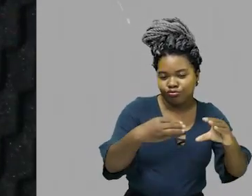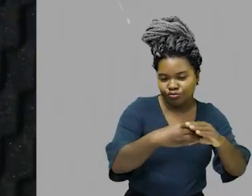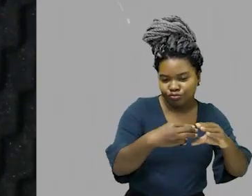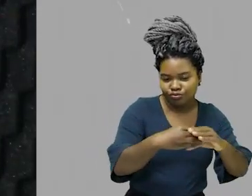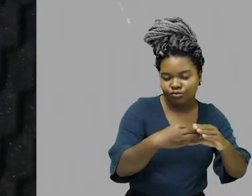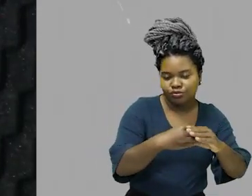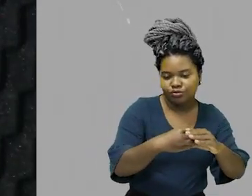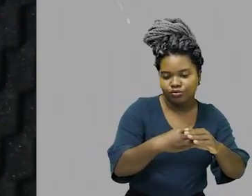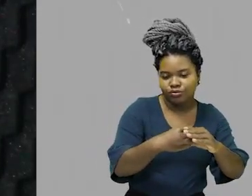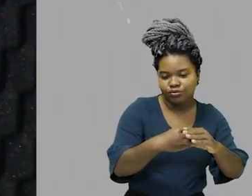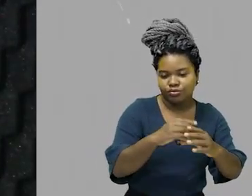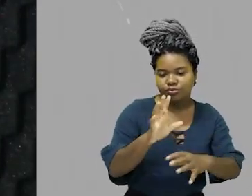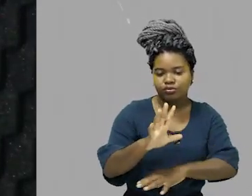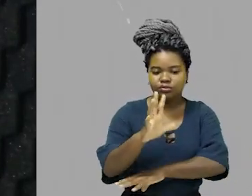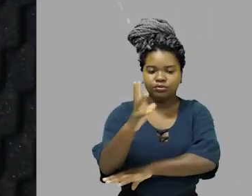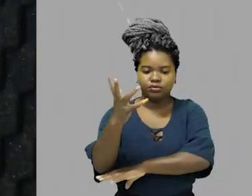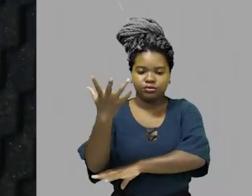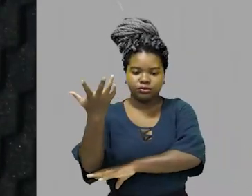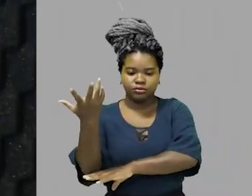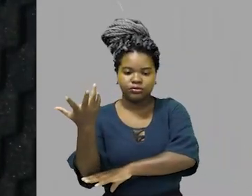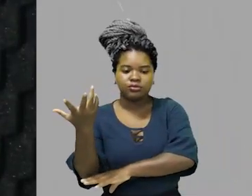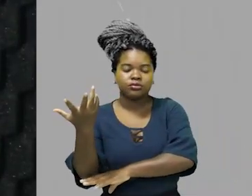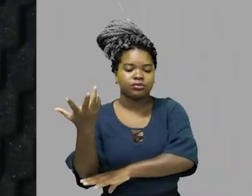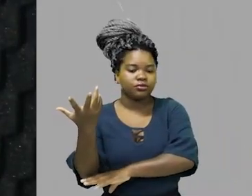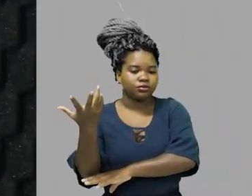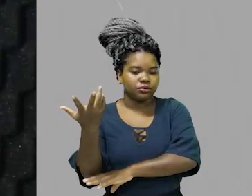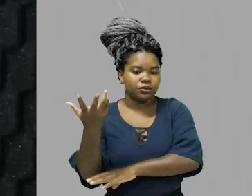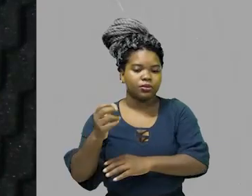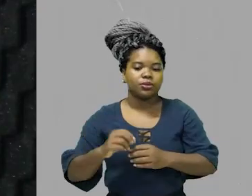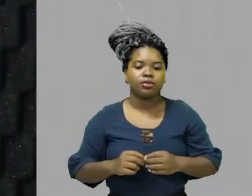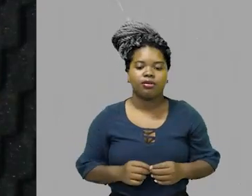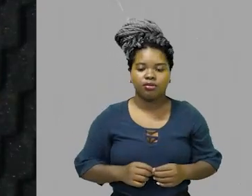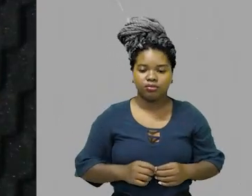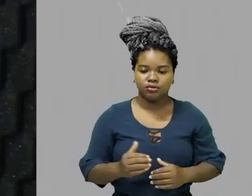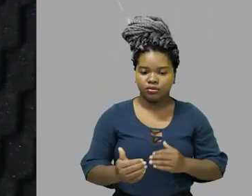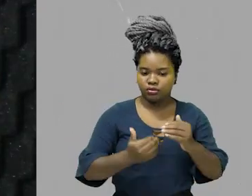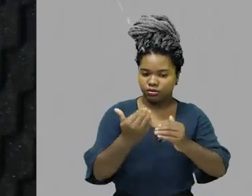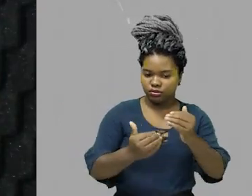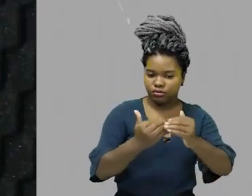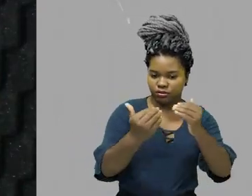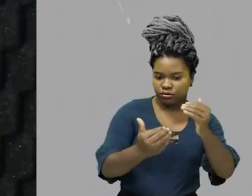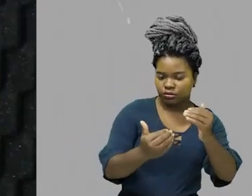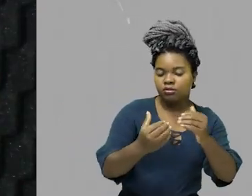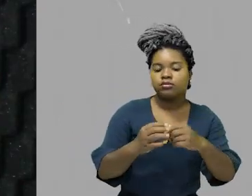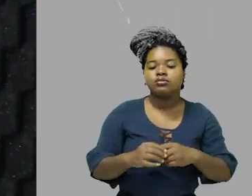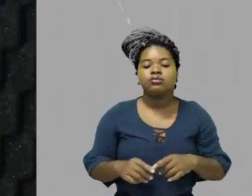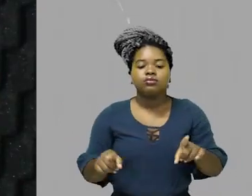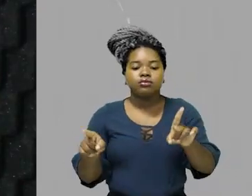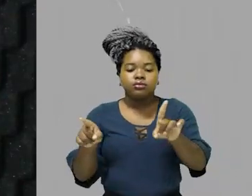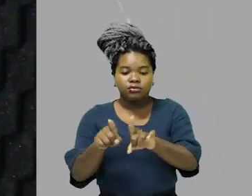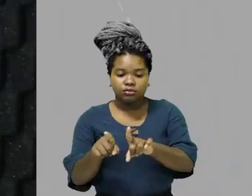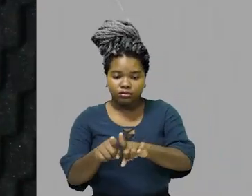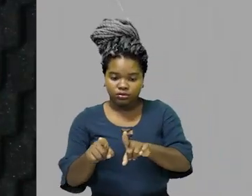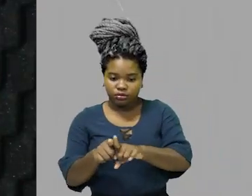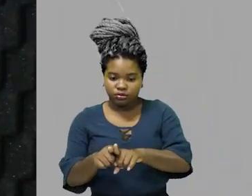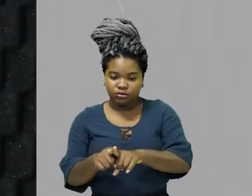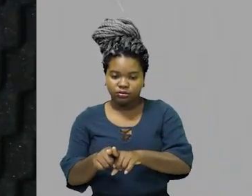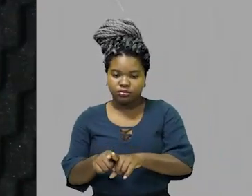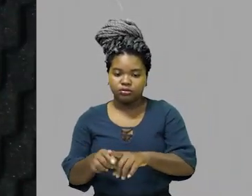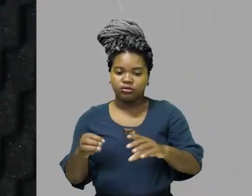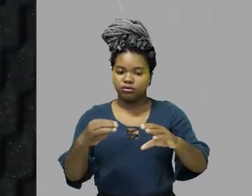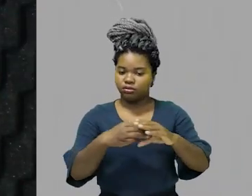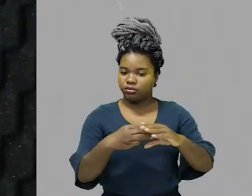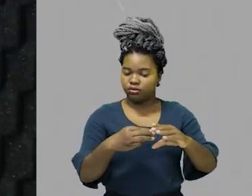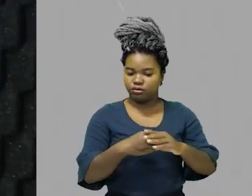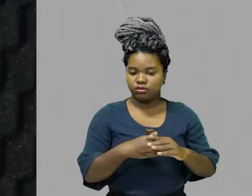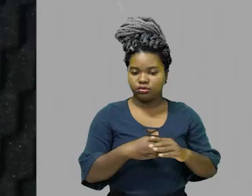a planta a não perder umidade para o ambiente, né? Eu vou encontrar, por exemplo, as células que